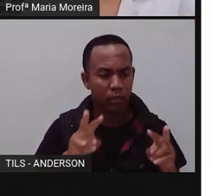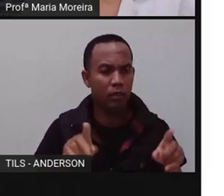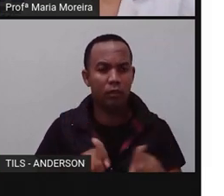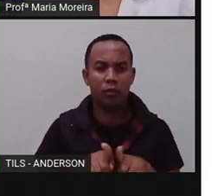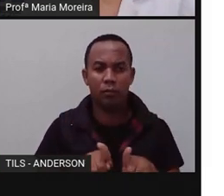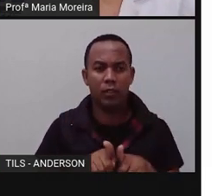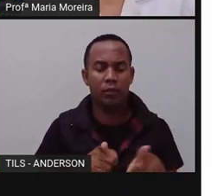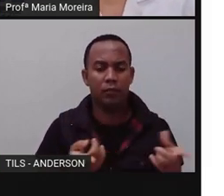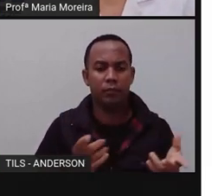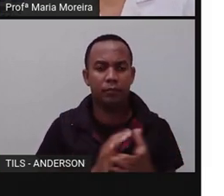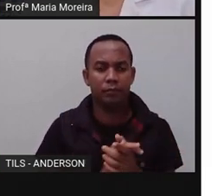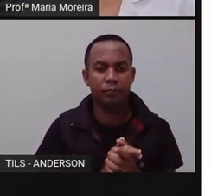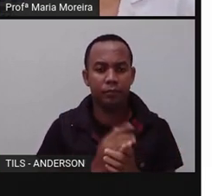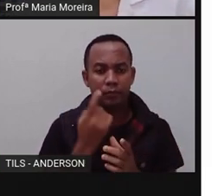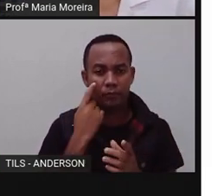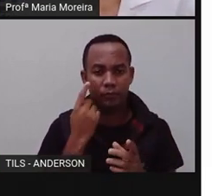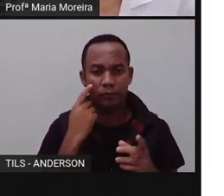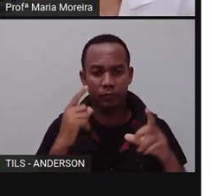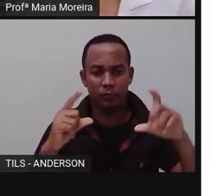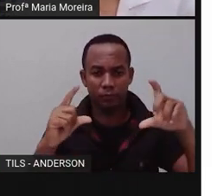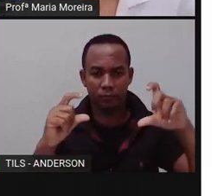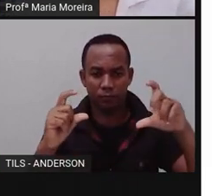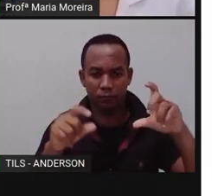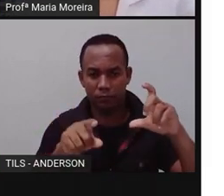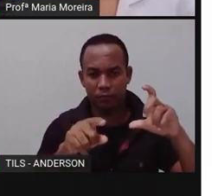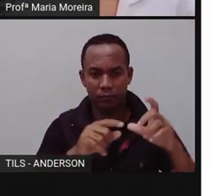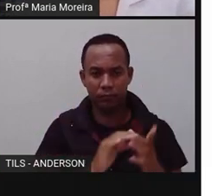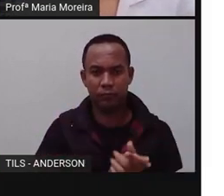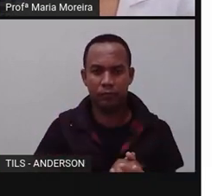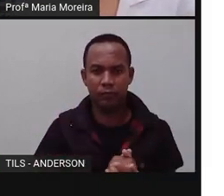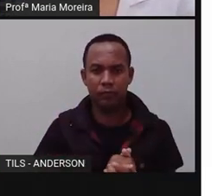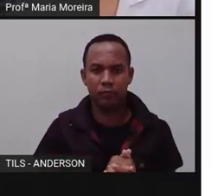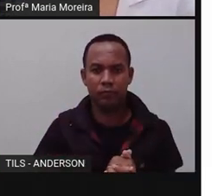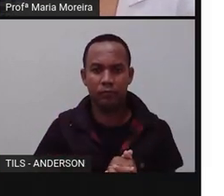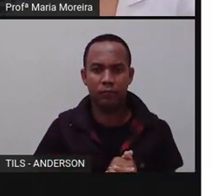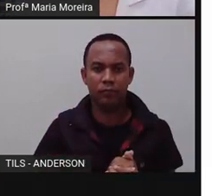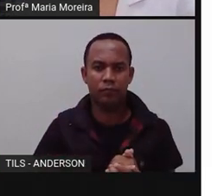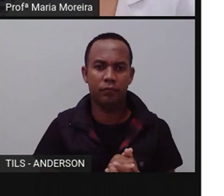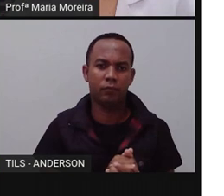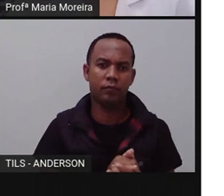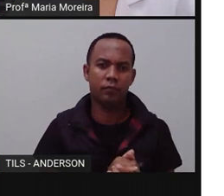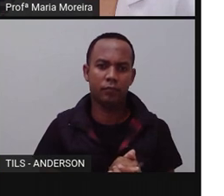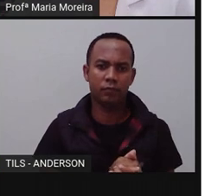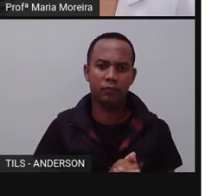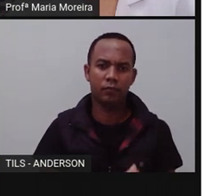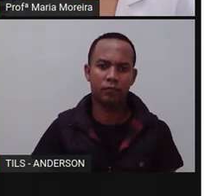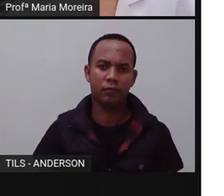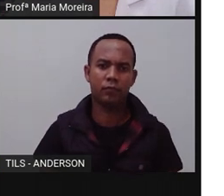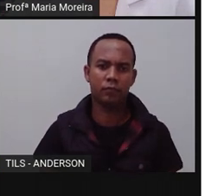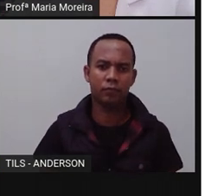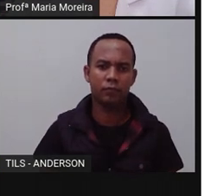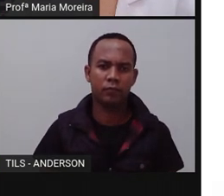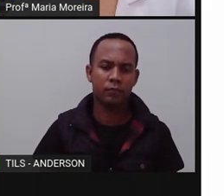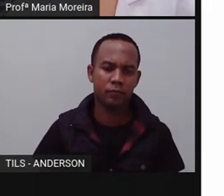com vocês agora. Tá? Essa imagem também é bem bonita. E são